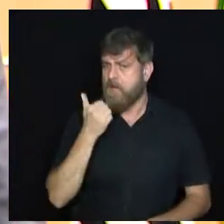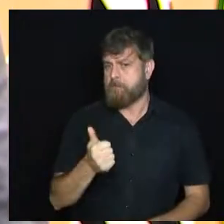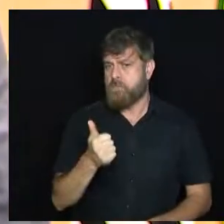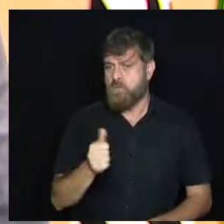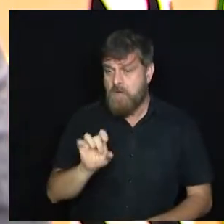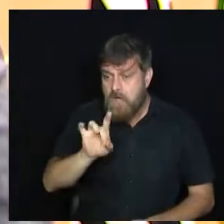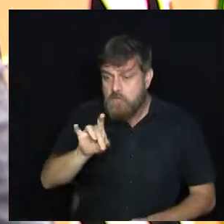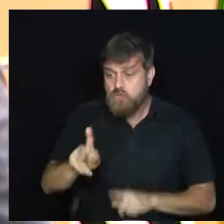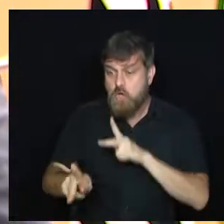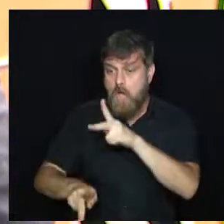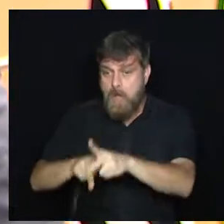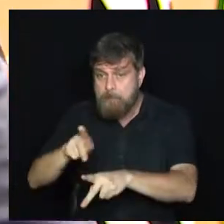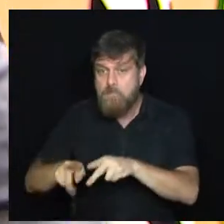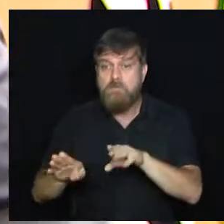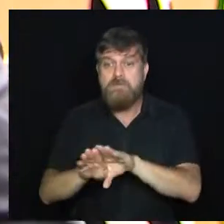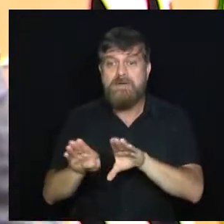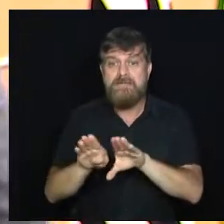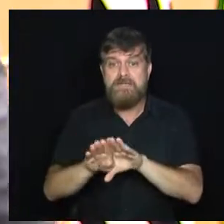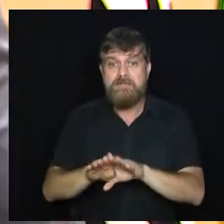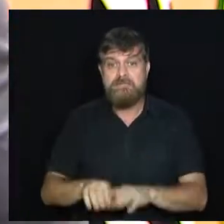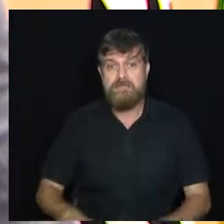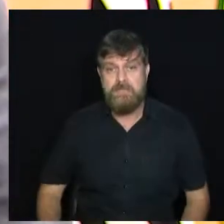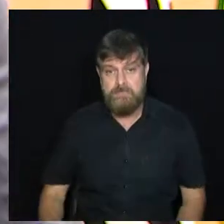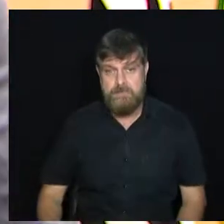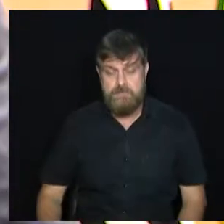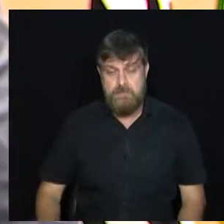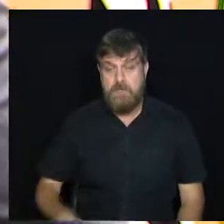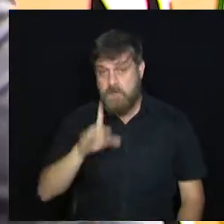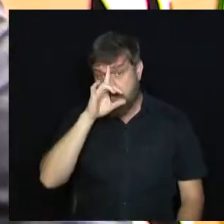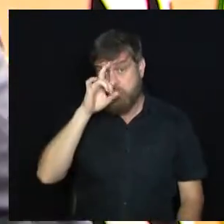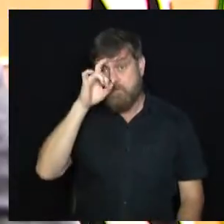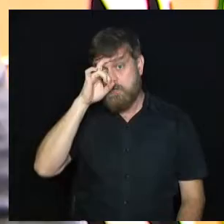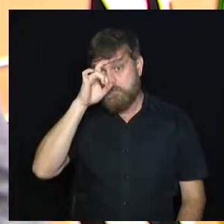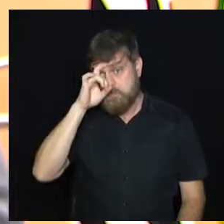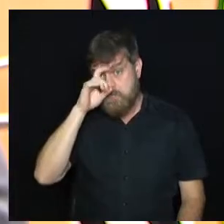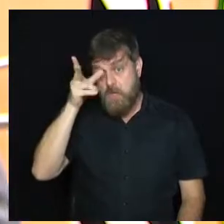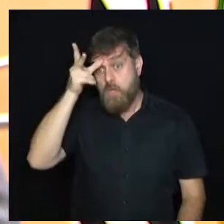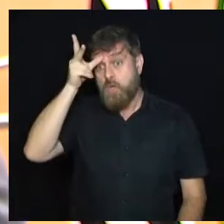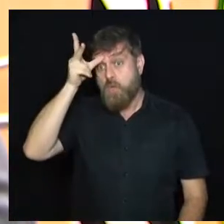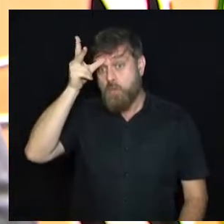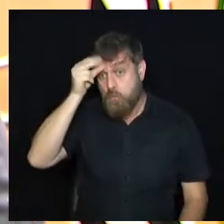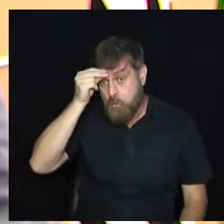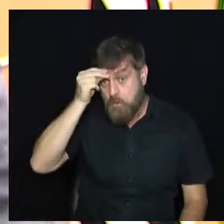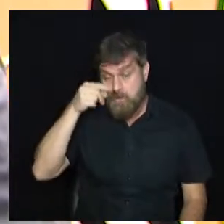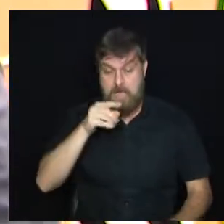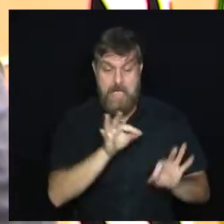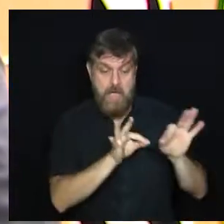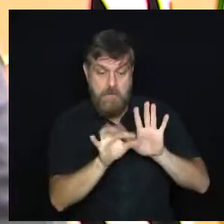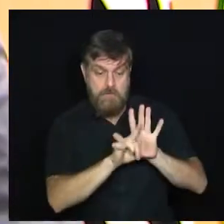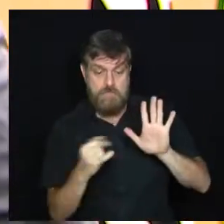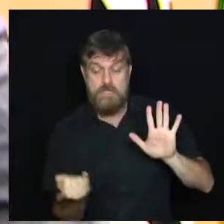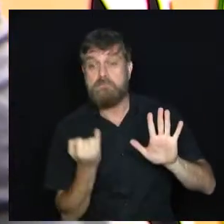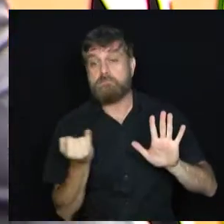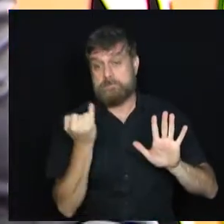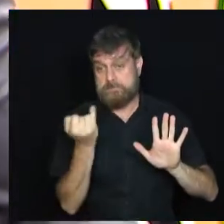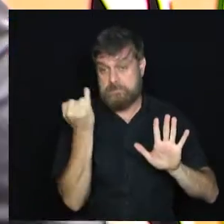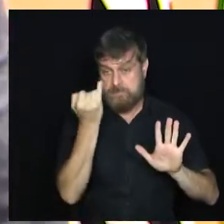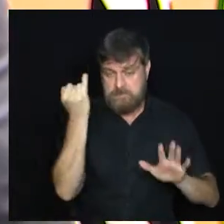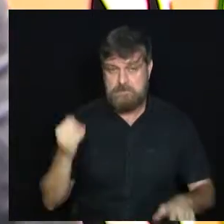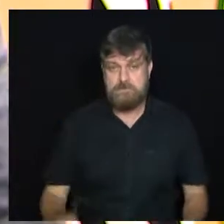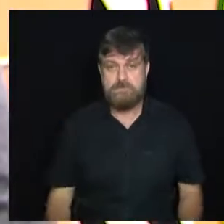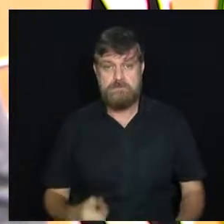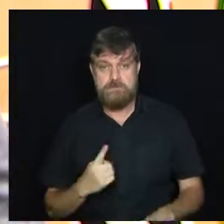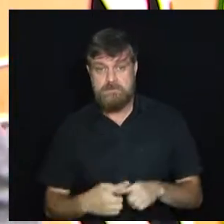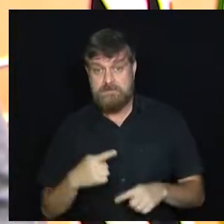só para a população, mas também para os próprios hospitais da cidade. É um projeto de bastante importância, né? E é